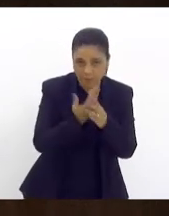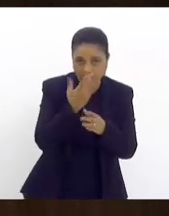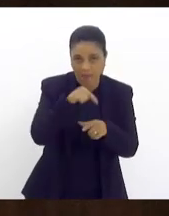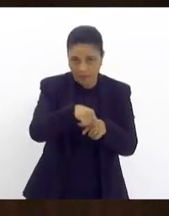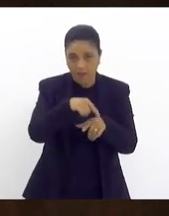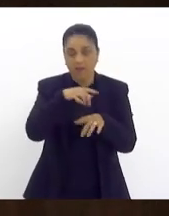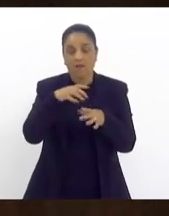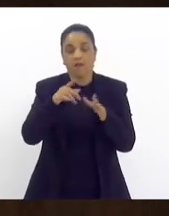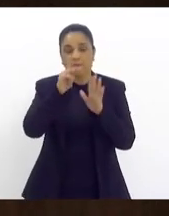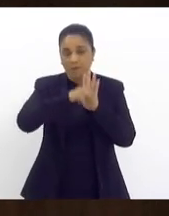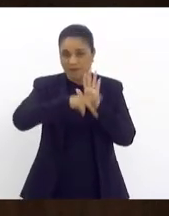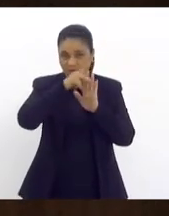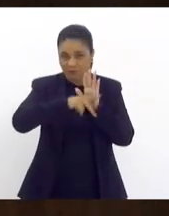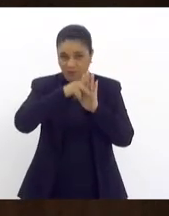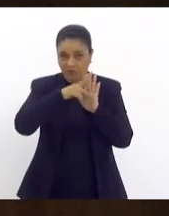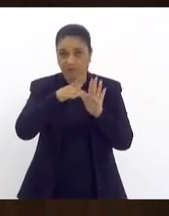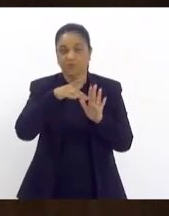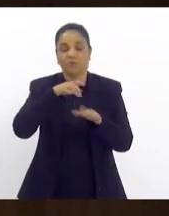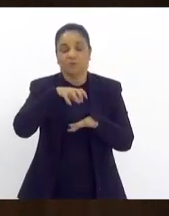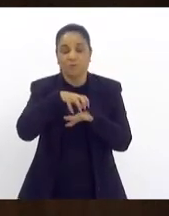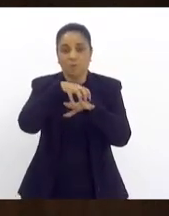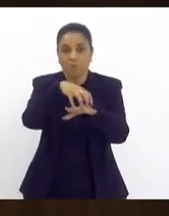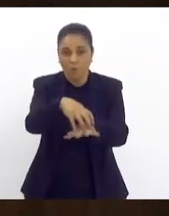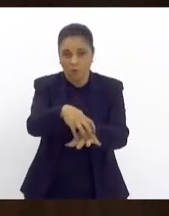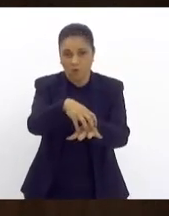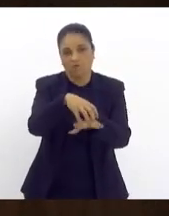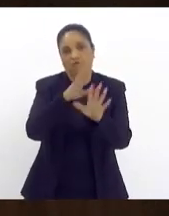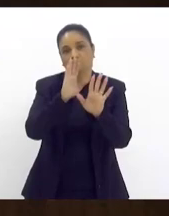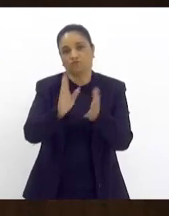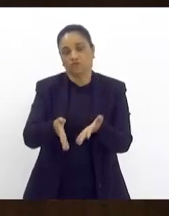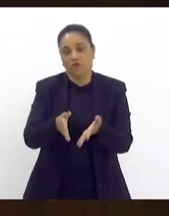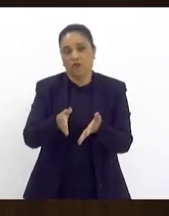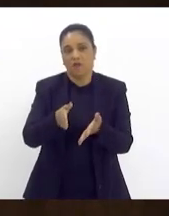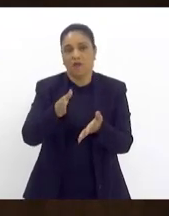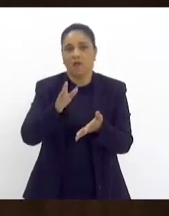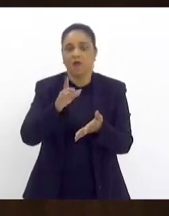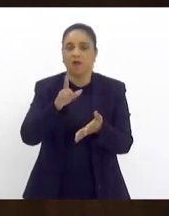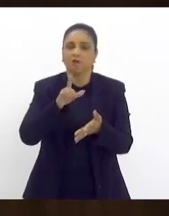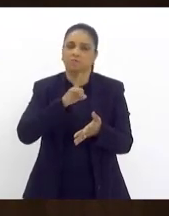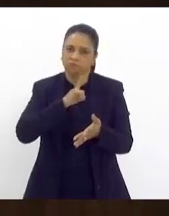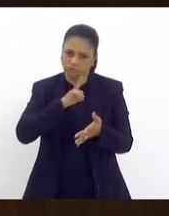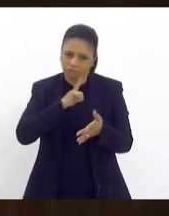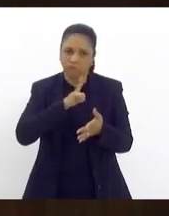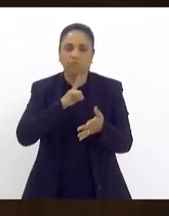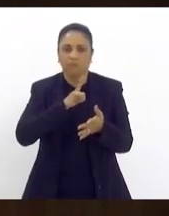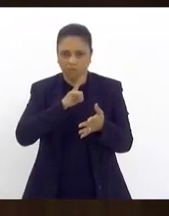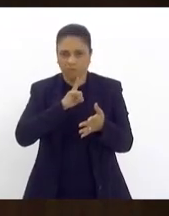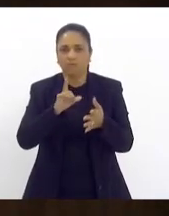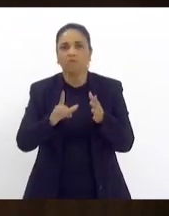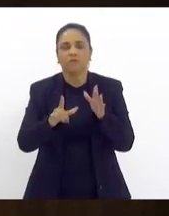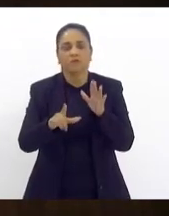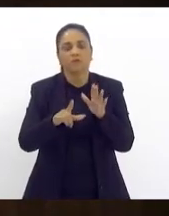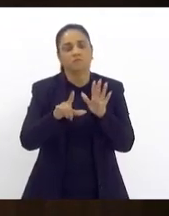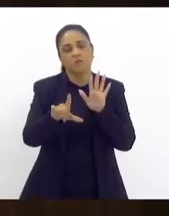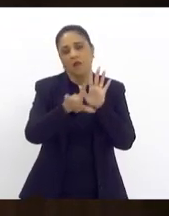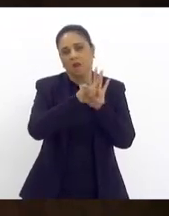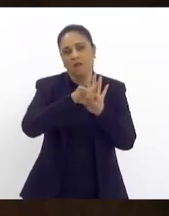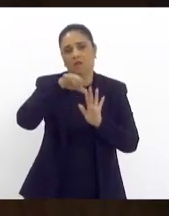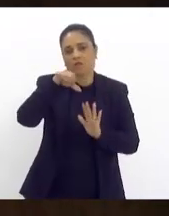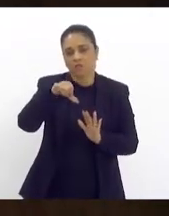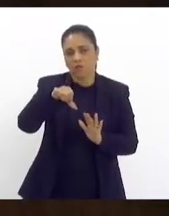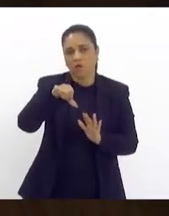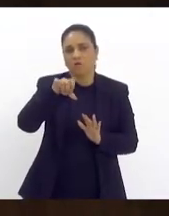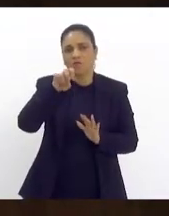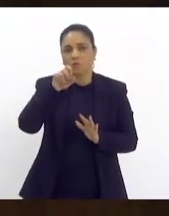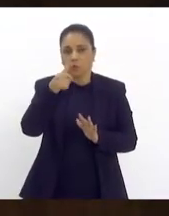esse serviço Governador já tem autorização para criar através da Lei 9851 então